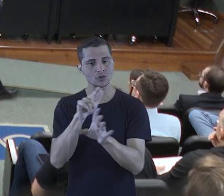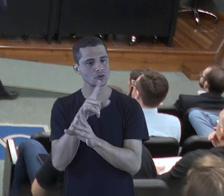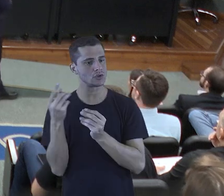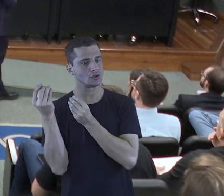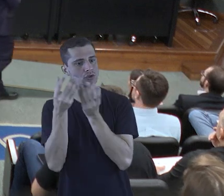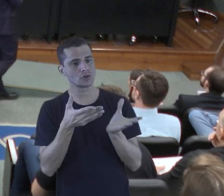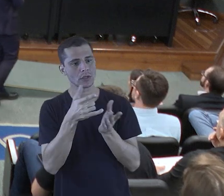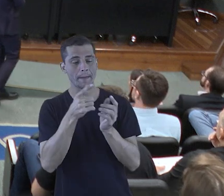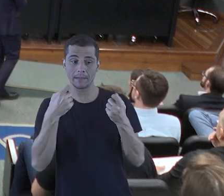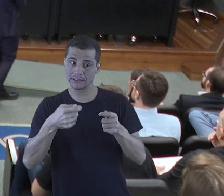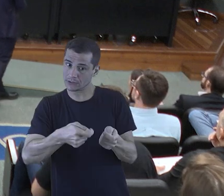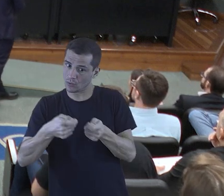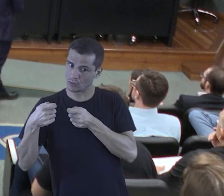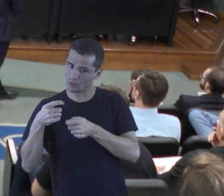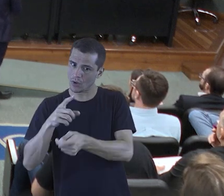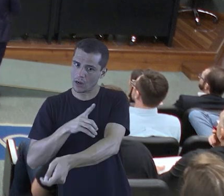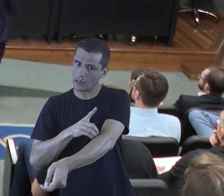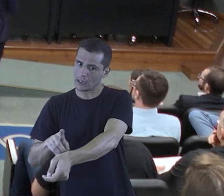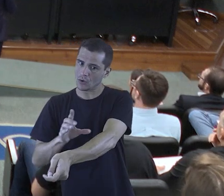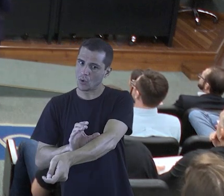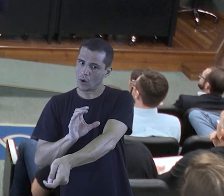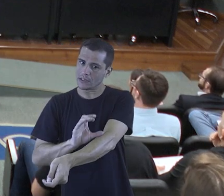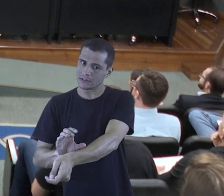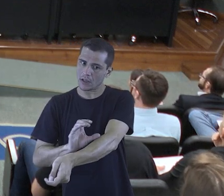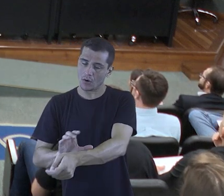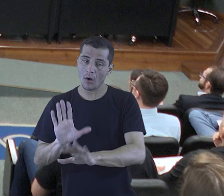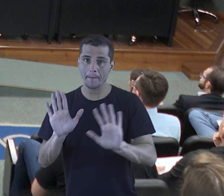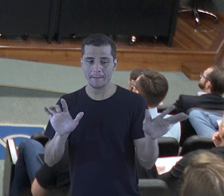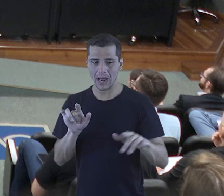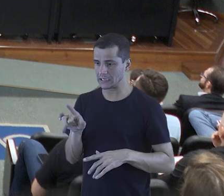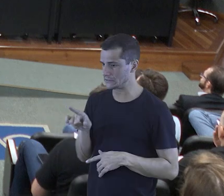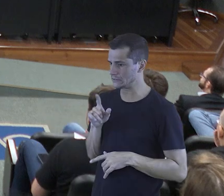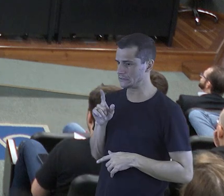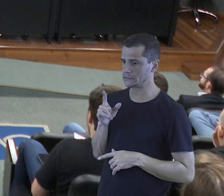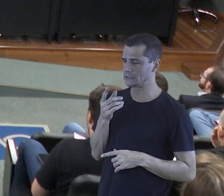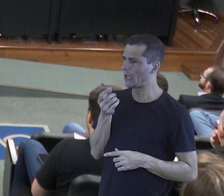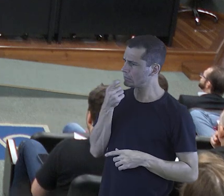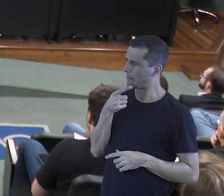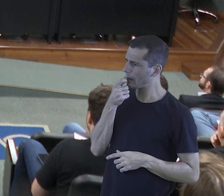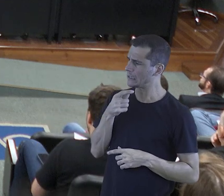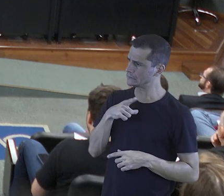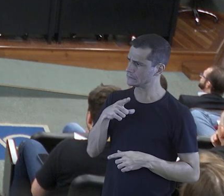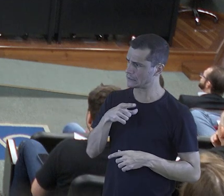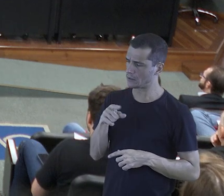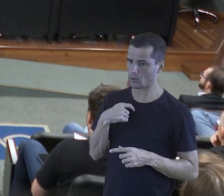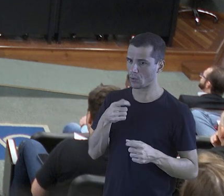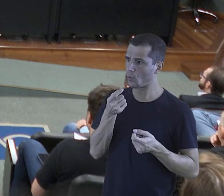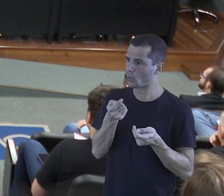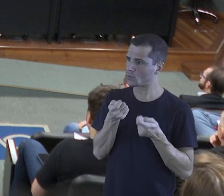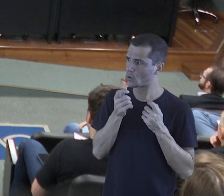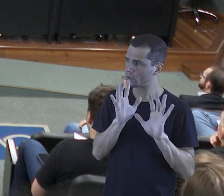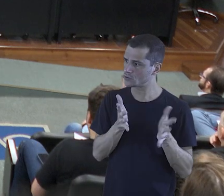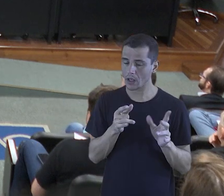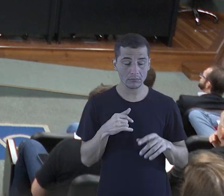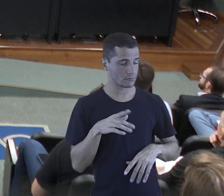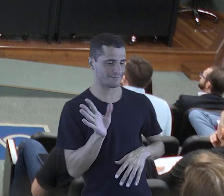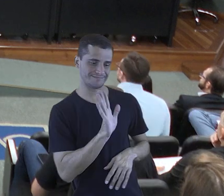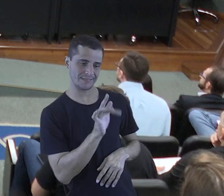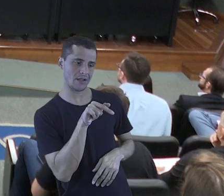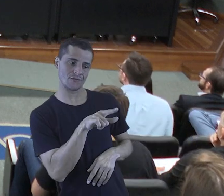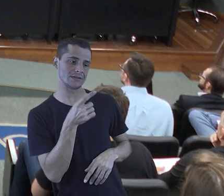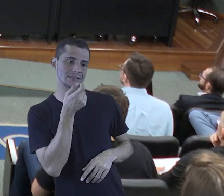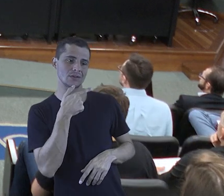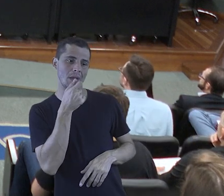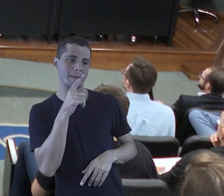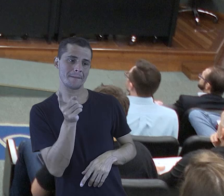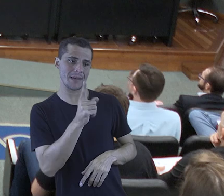todos os seus resultados nos últimos sete anos. Entendi, mas eu quero a pizza de sempre mesmo. Eu tomo remédio para controlar meu colesterol. É